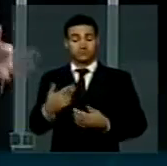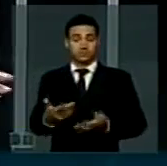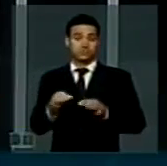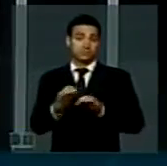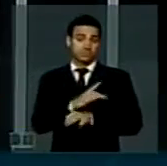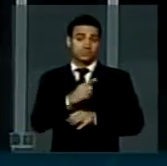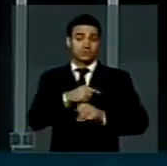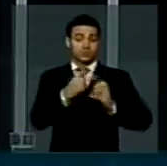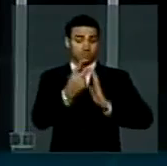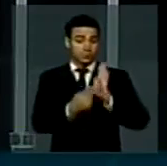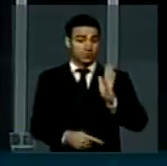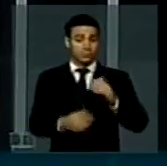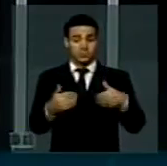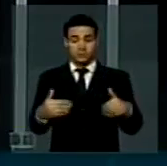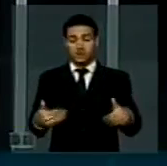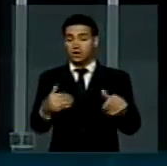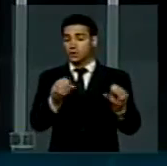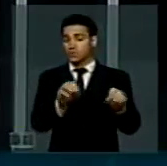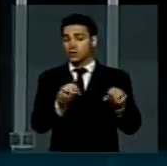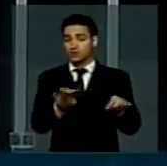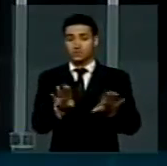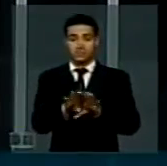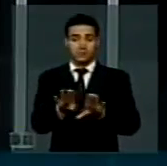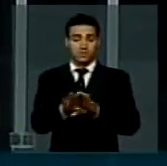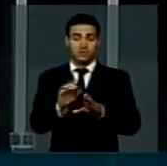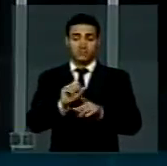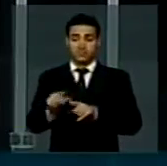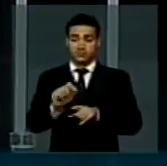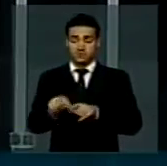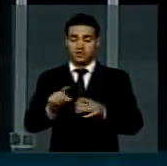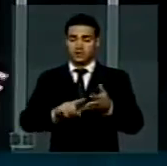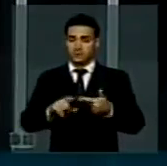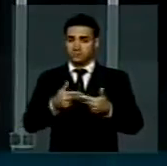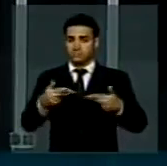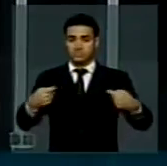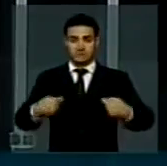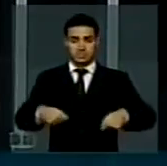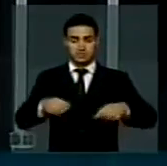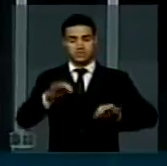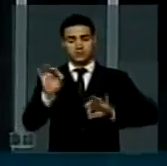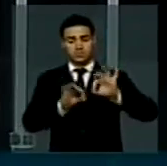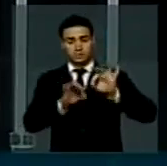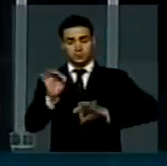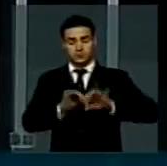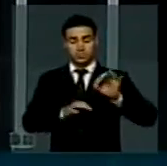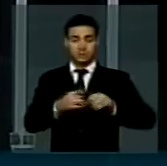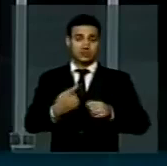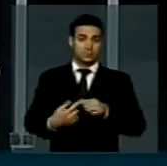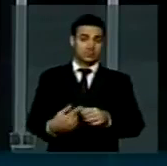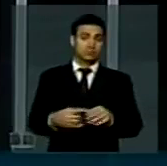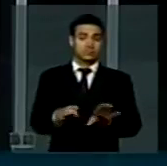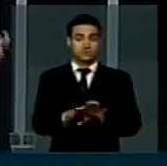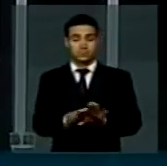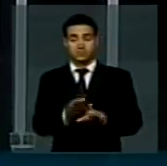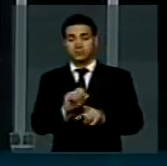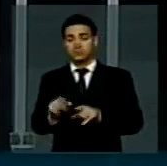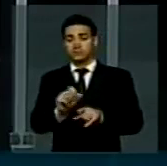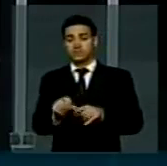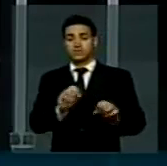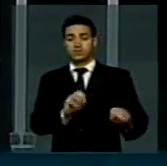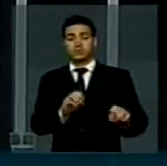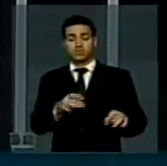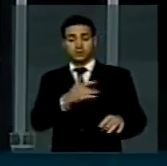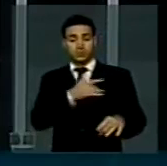do Ministério da Educação, aí sim, os investimentos necessários na infraestrutura urbana, aí sim, os investimentos na educação e na